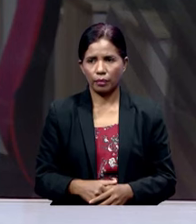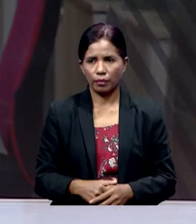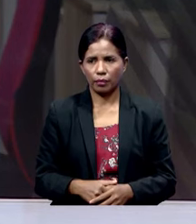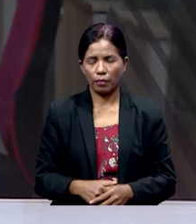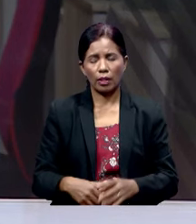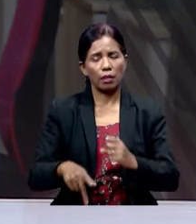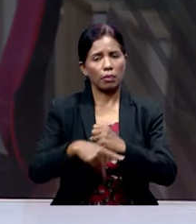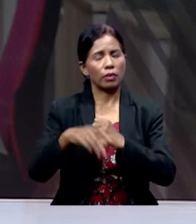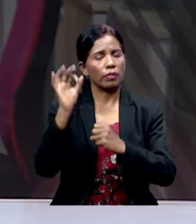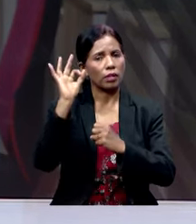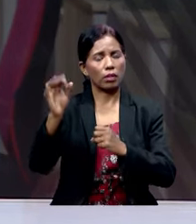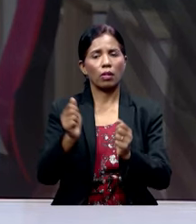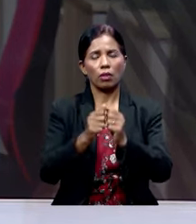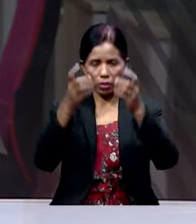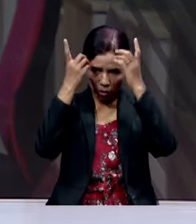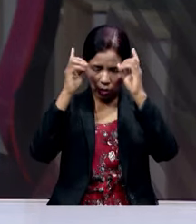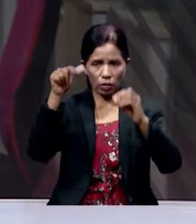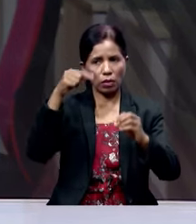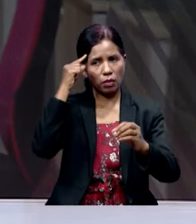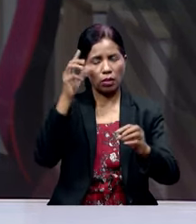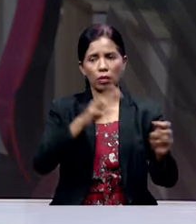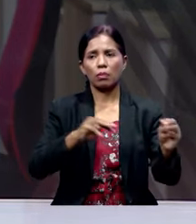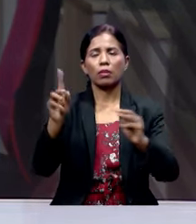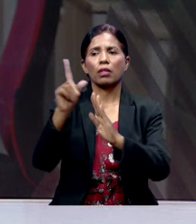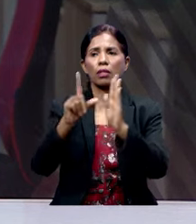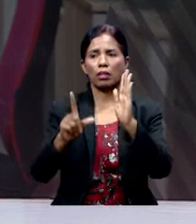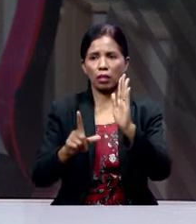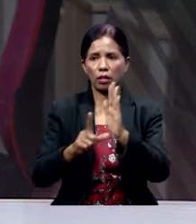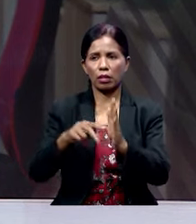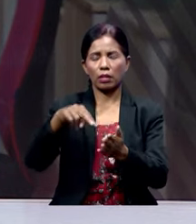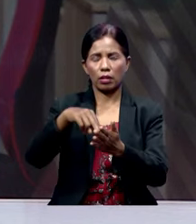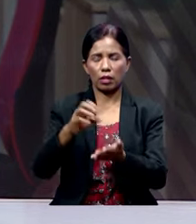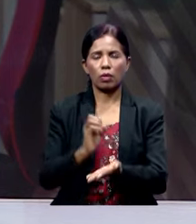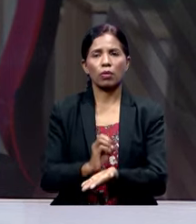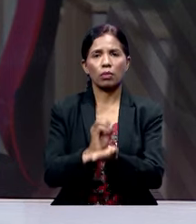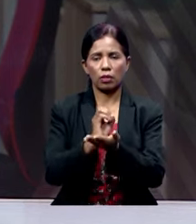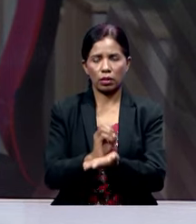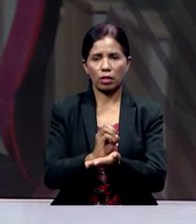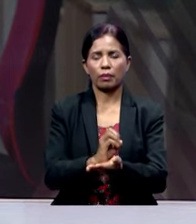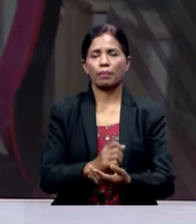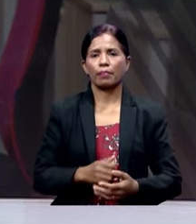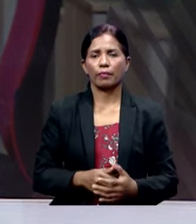Bancara Fratelin lamenta o decisão do governo e a alteração para a criação reúne no GSM.